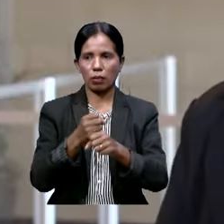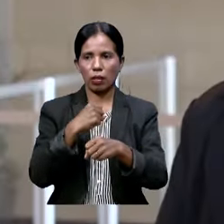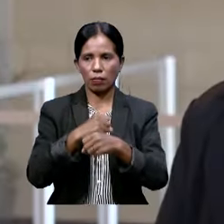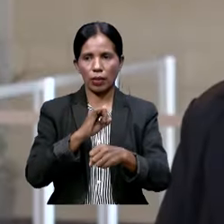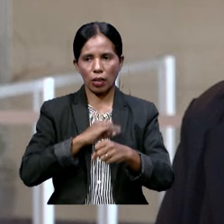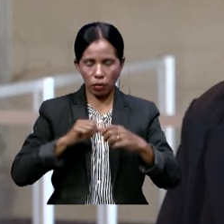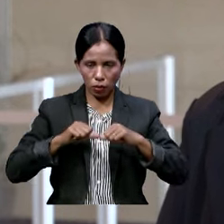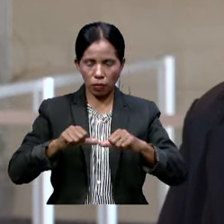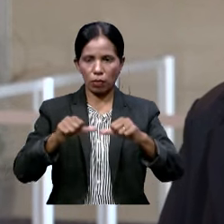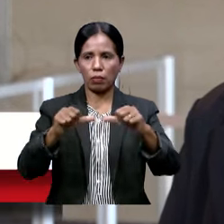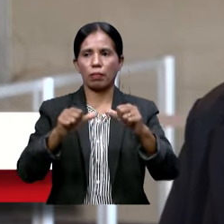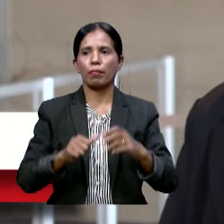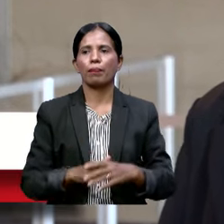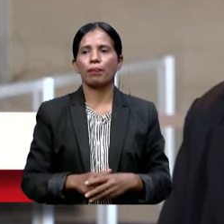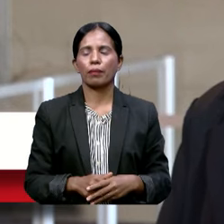continua